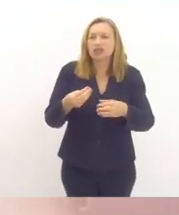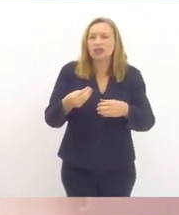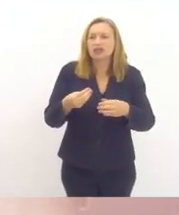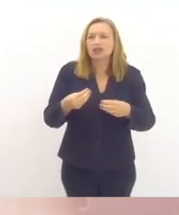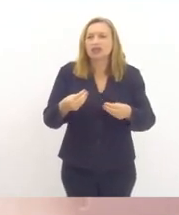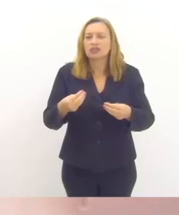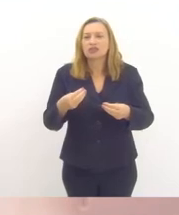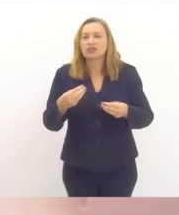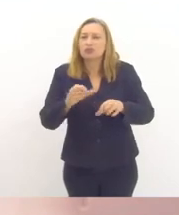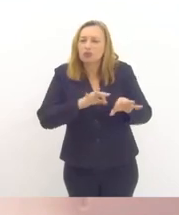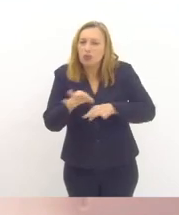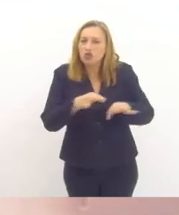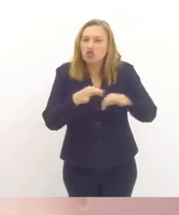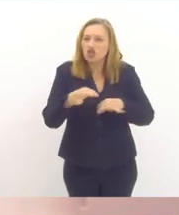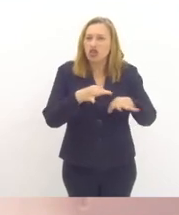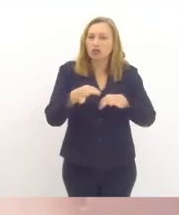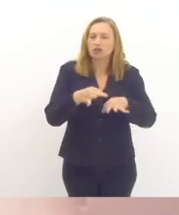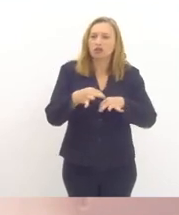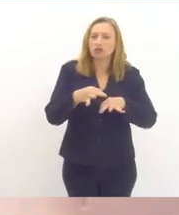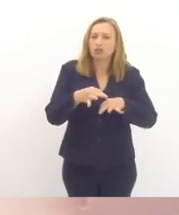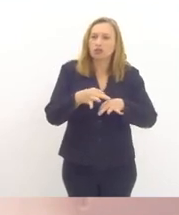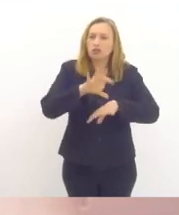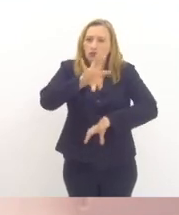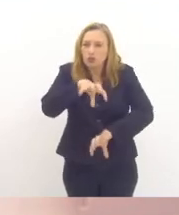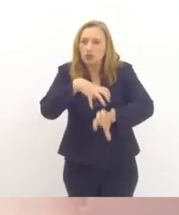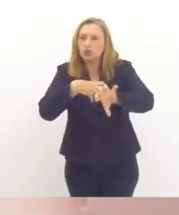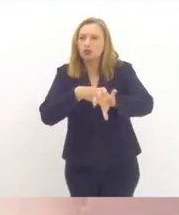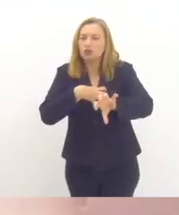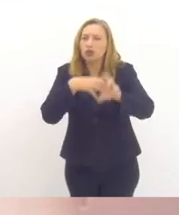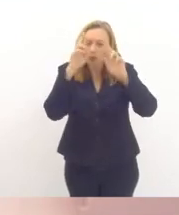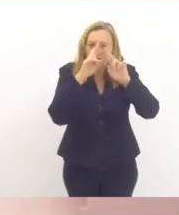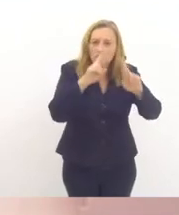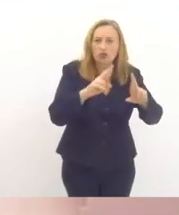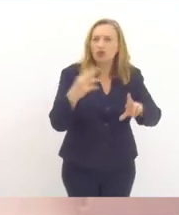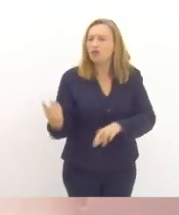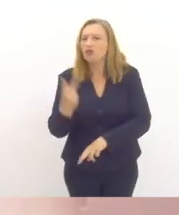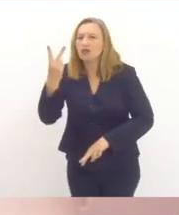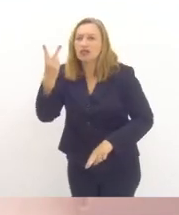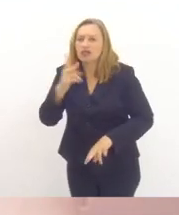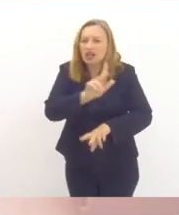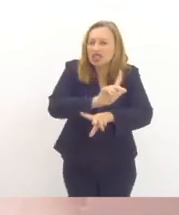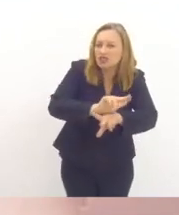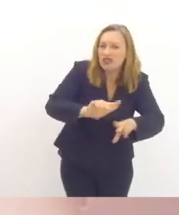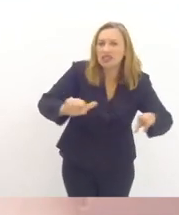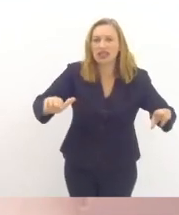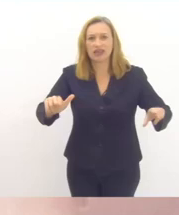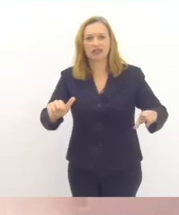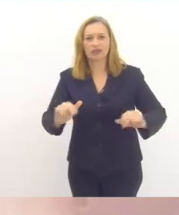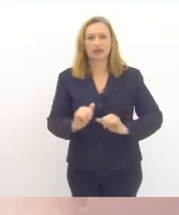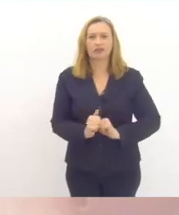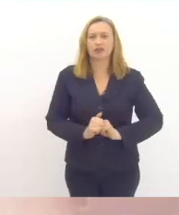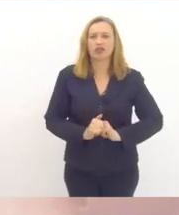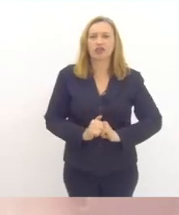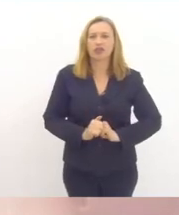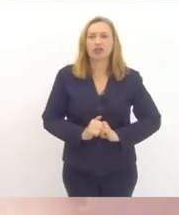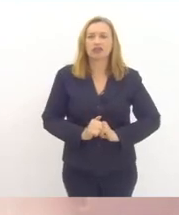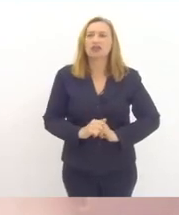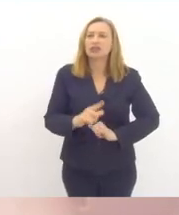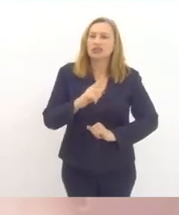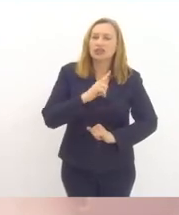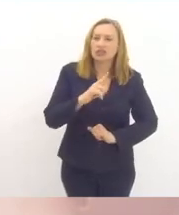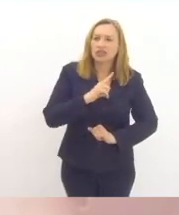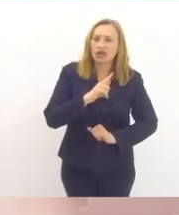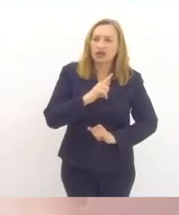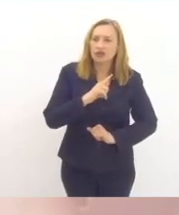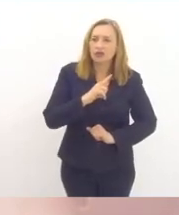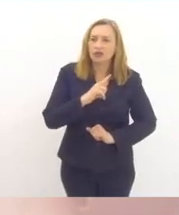do projeto civilizatório no Brasil, que é o respeito e a valorização à diversidade, né? Se tem um